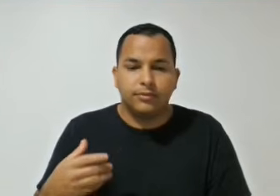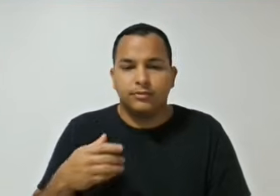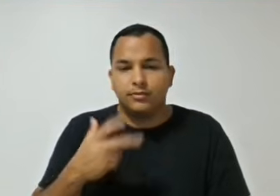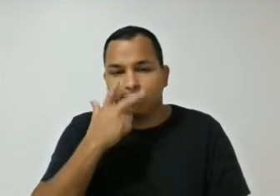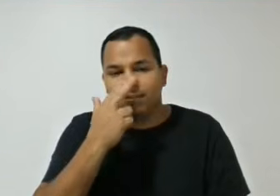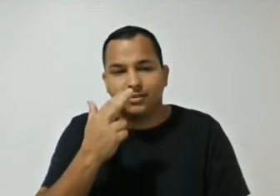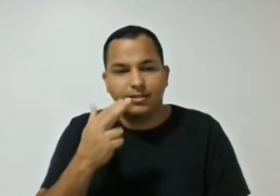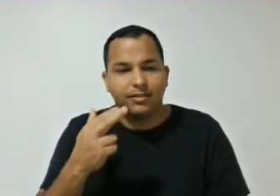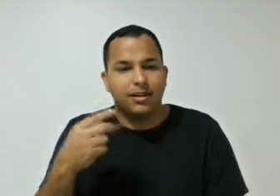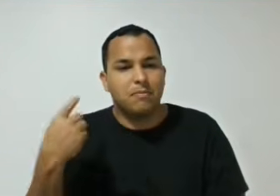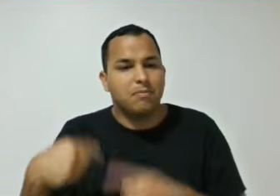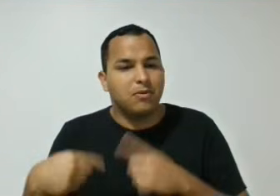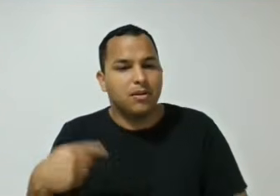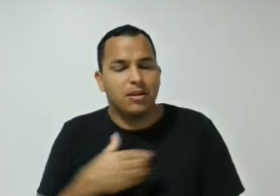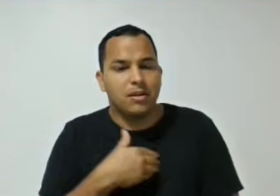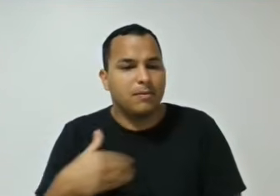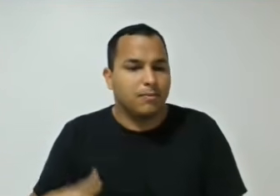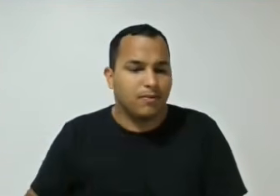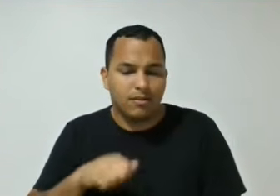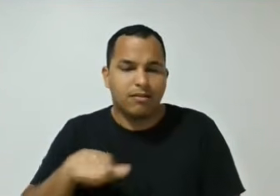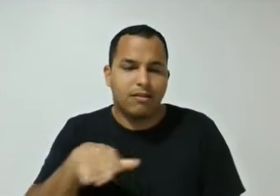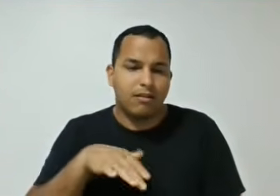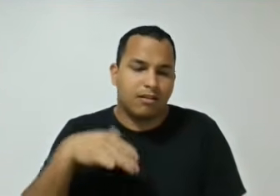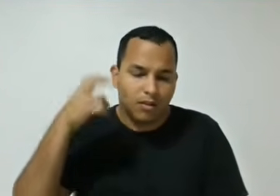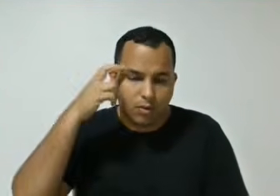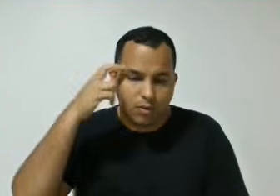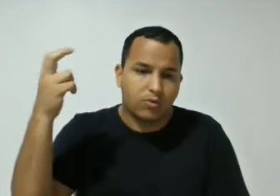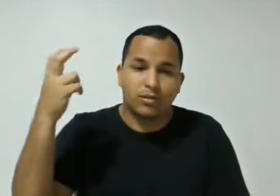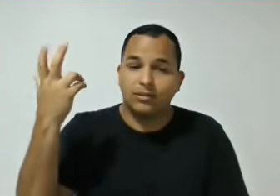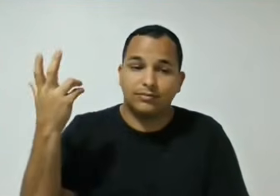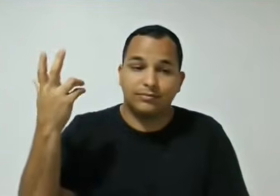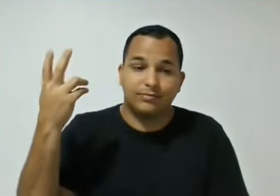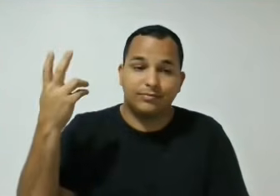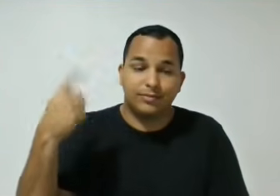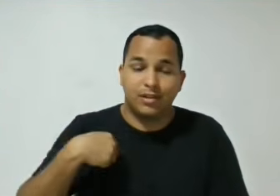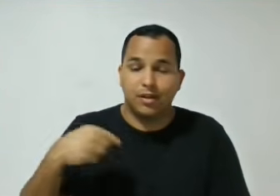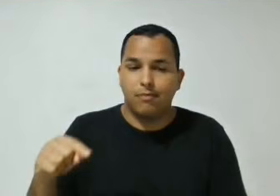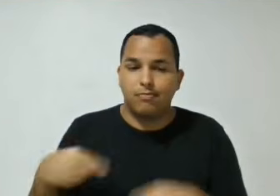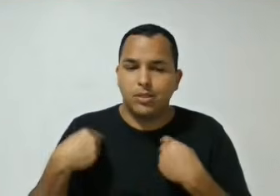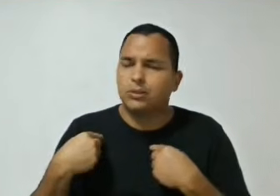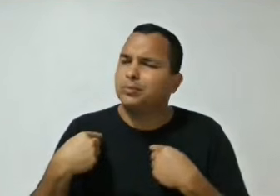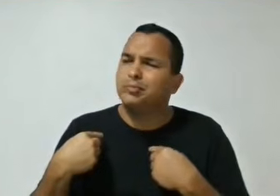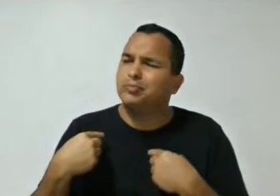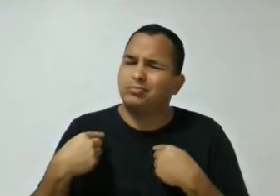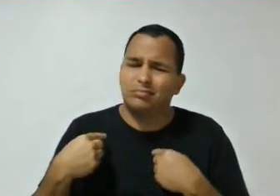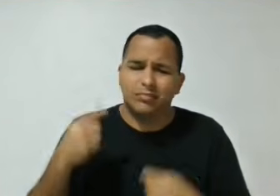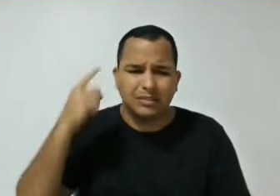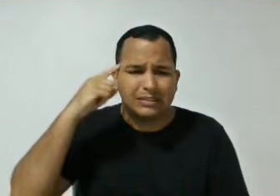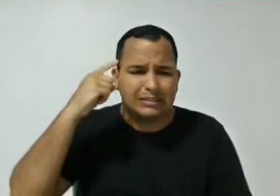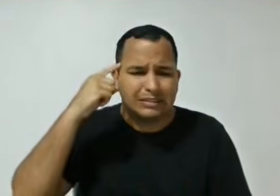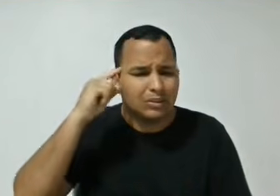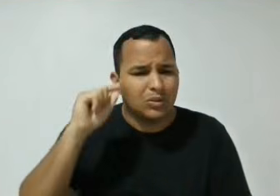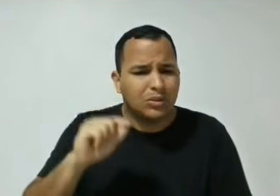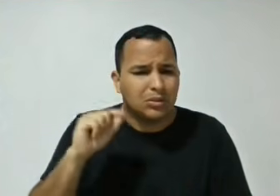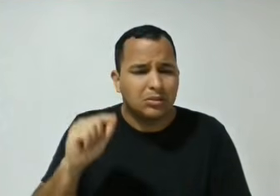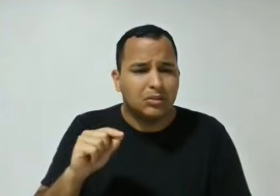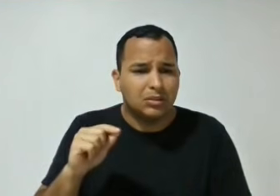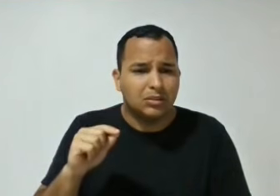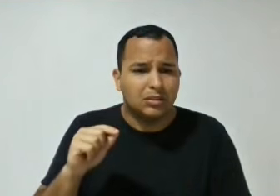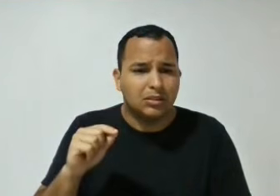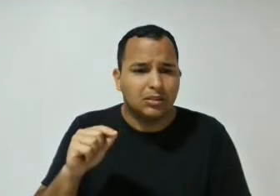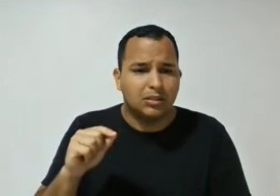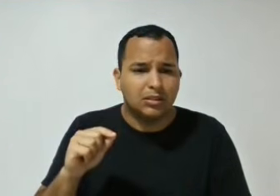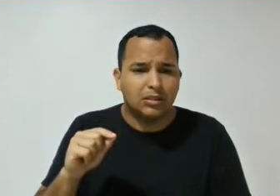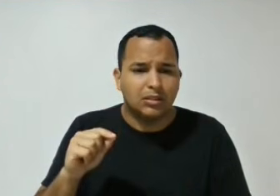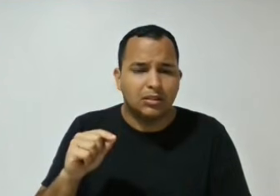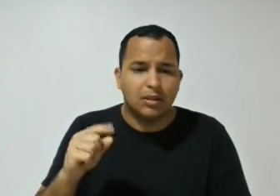pública para a área da cultura, né? E eu questionei, porque eu estive envolvido na implantação da Comum. A primeira